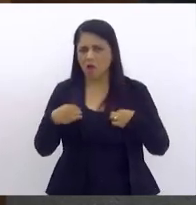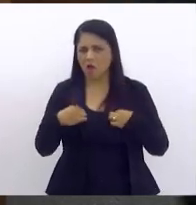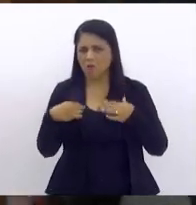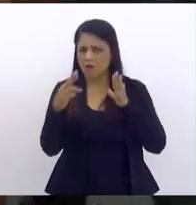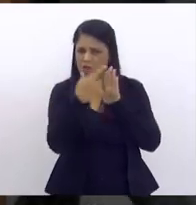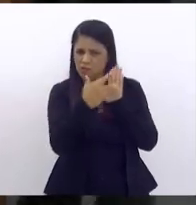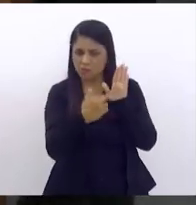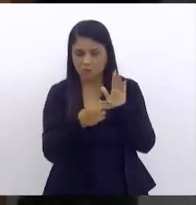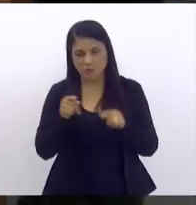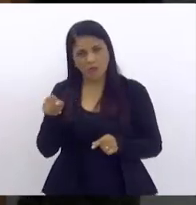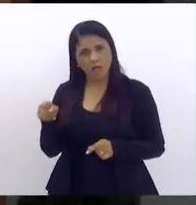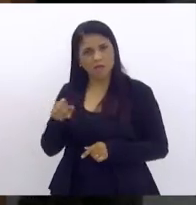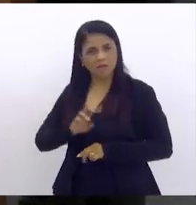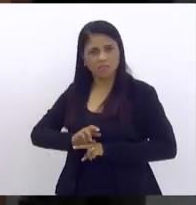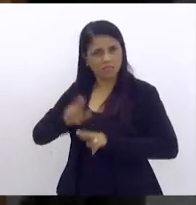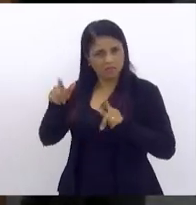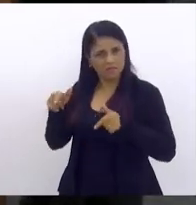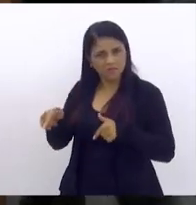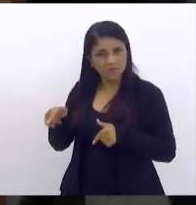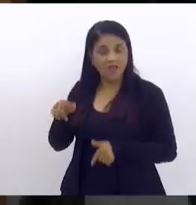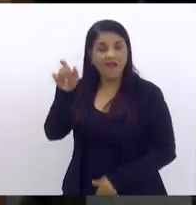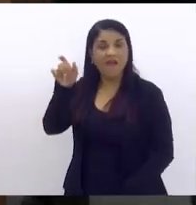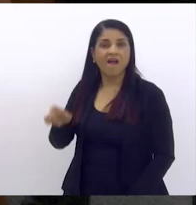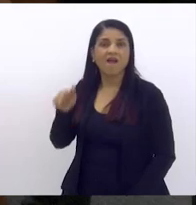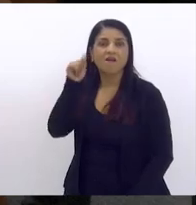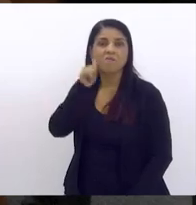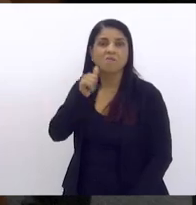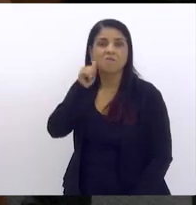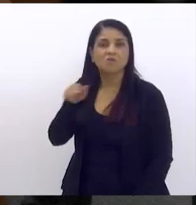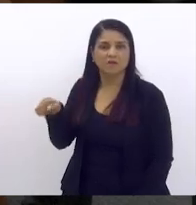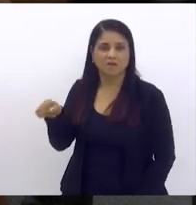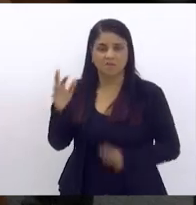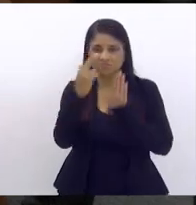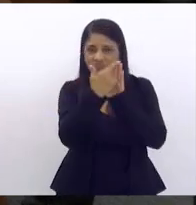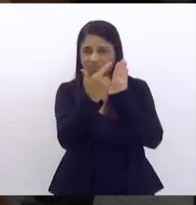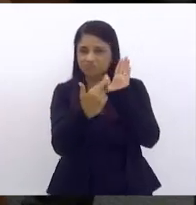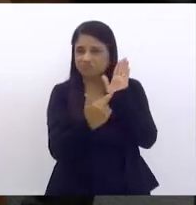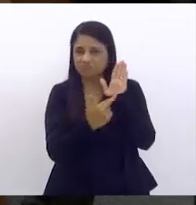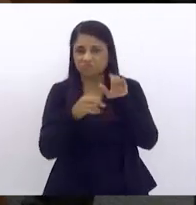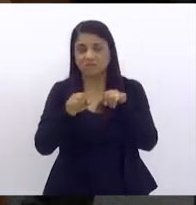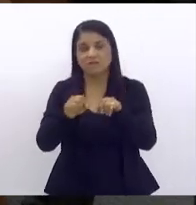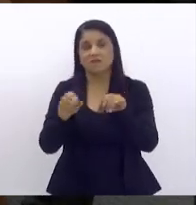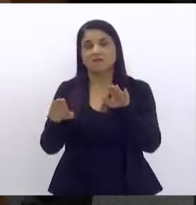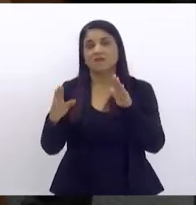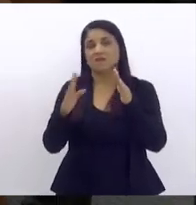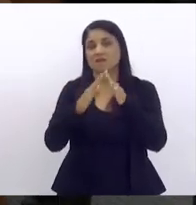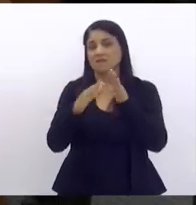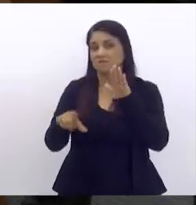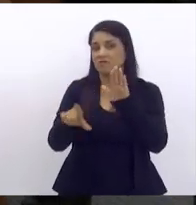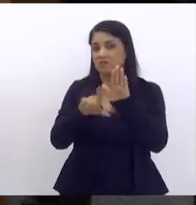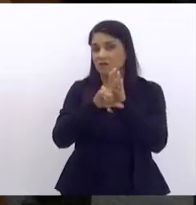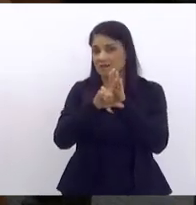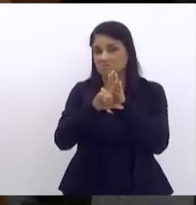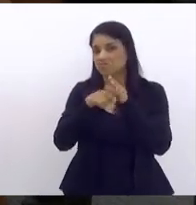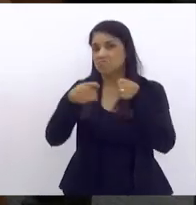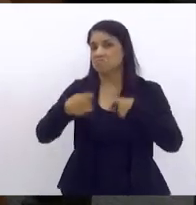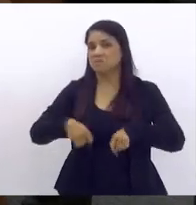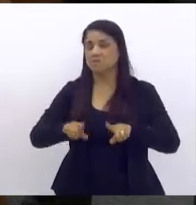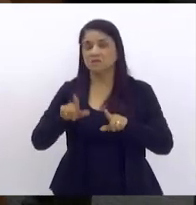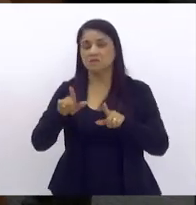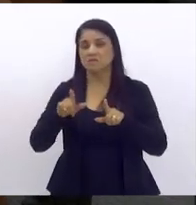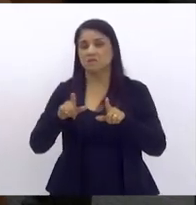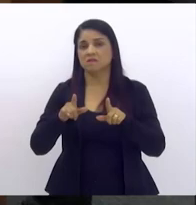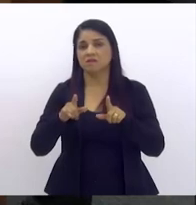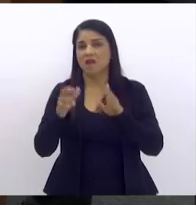não. Porque ela é uma mulher e os regimentos das casas legislativas não prevêem vestimentas específicas para as